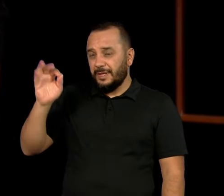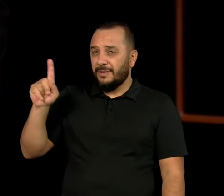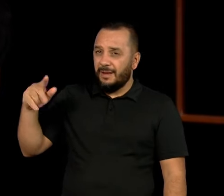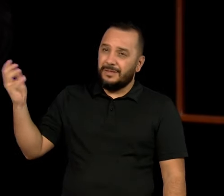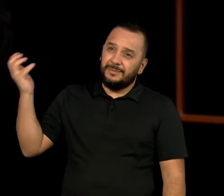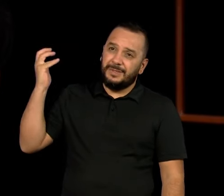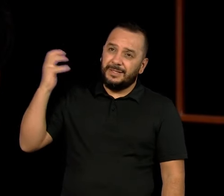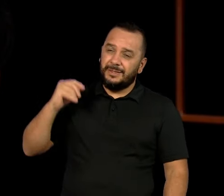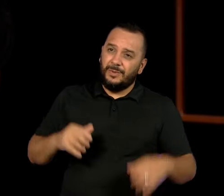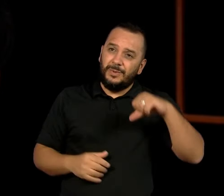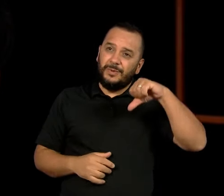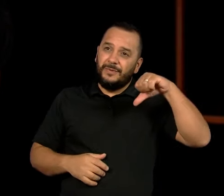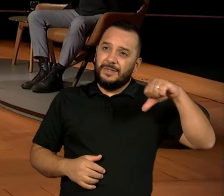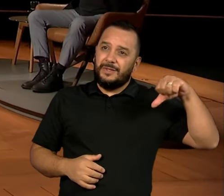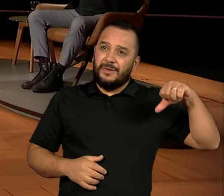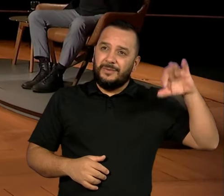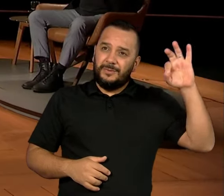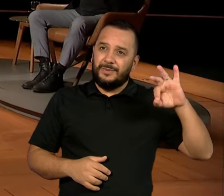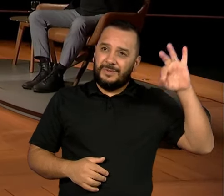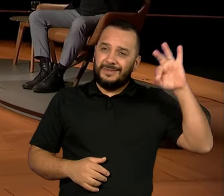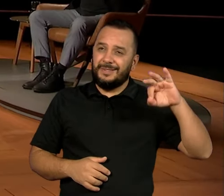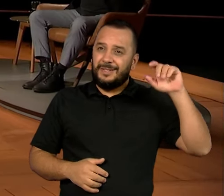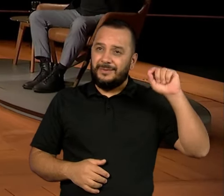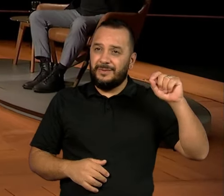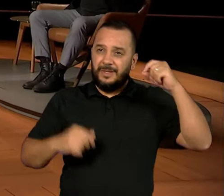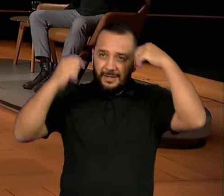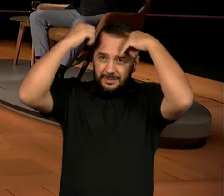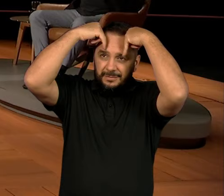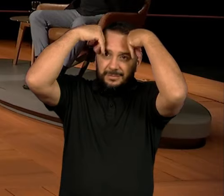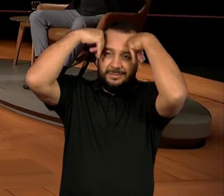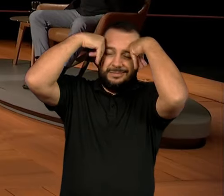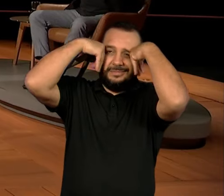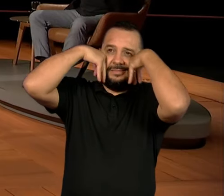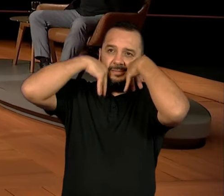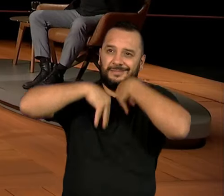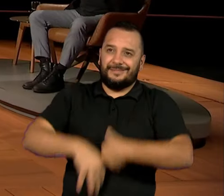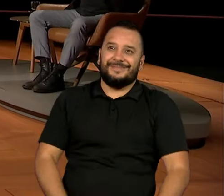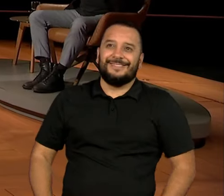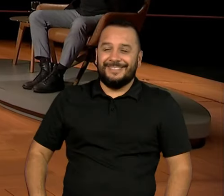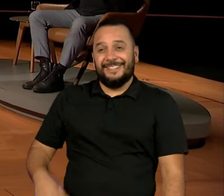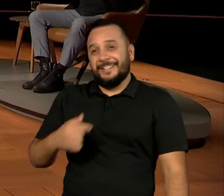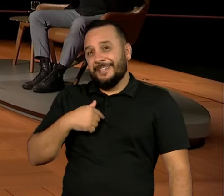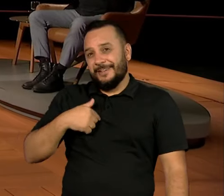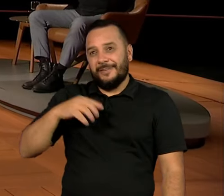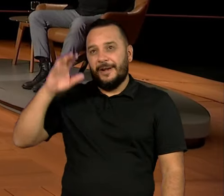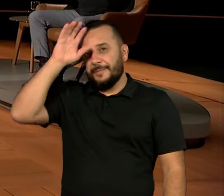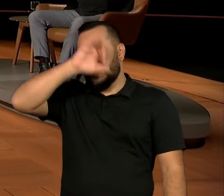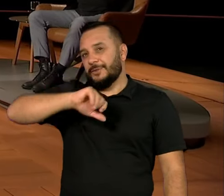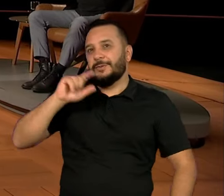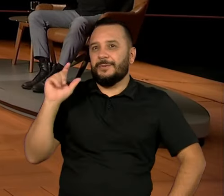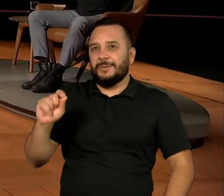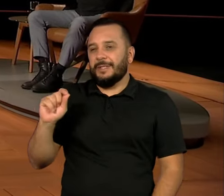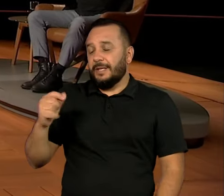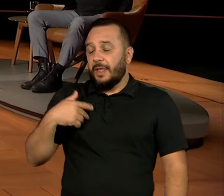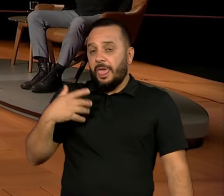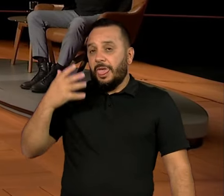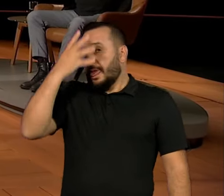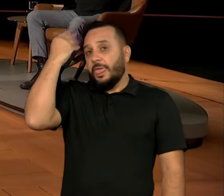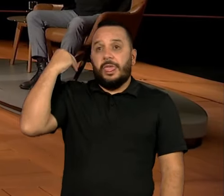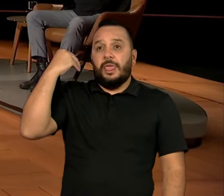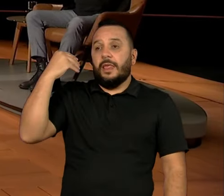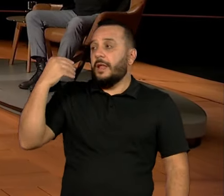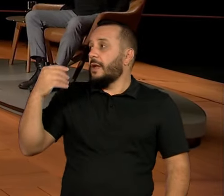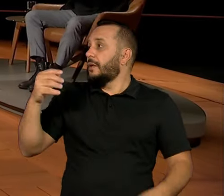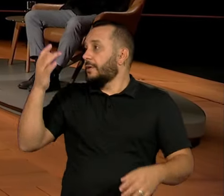inspiração e 99% de transpiração. Então, ali eu aprendi, não tem essa de deu branco, não sei